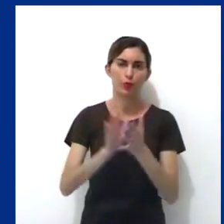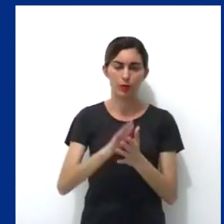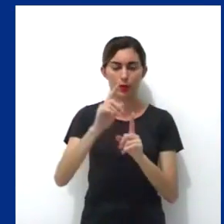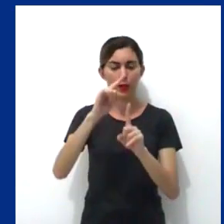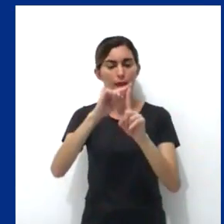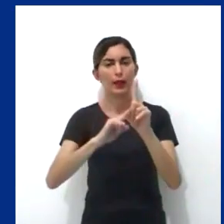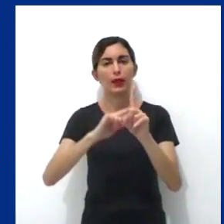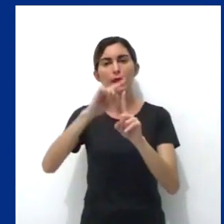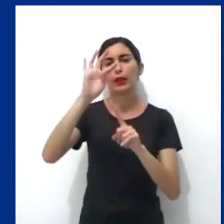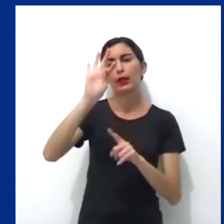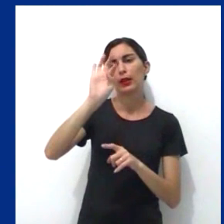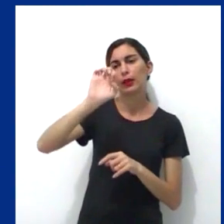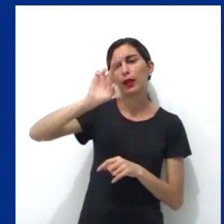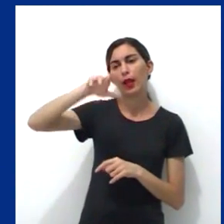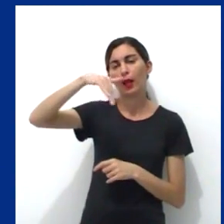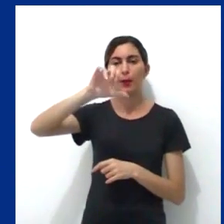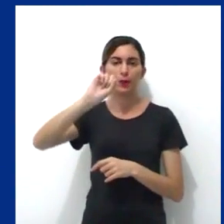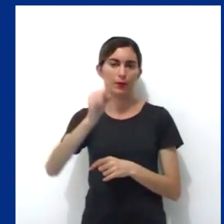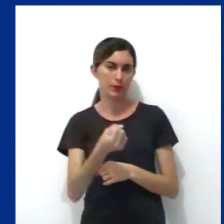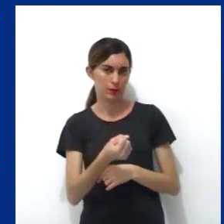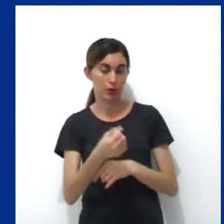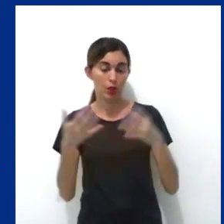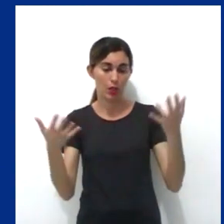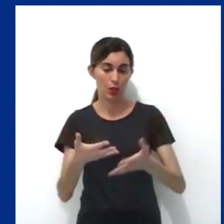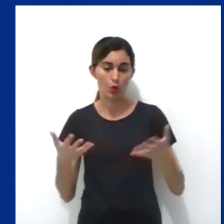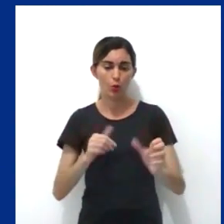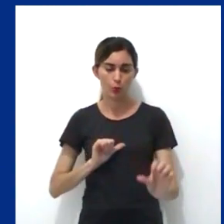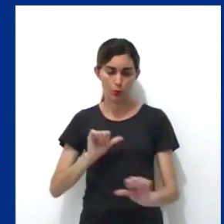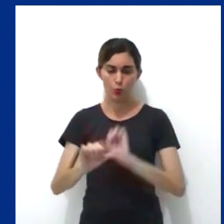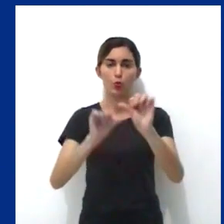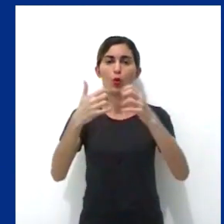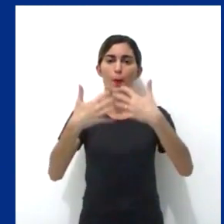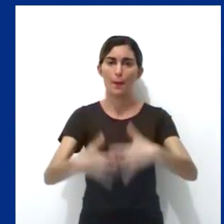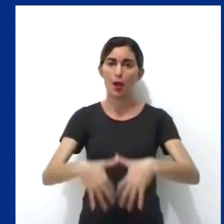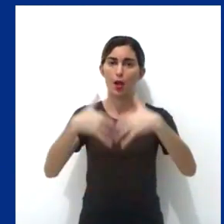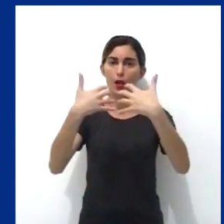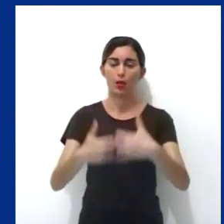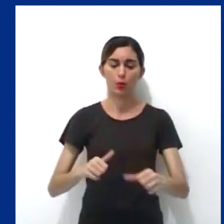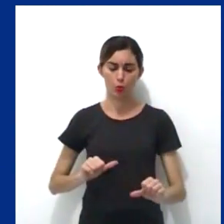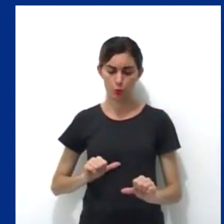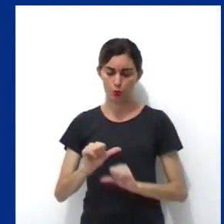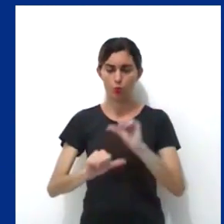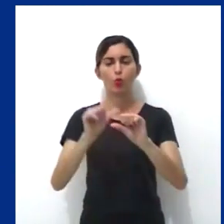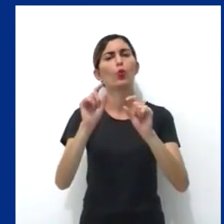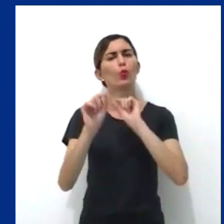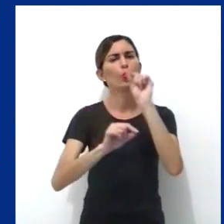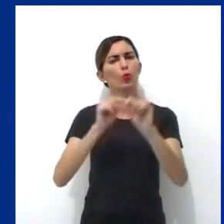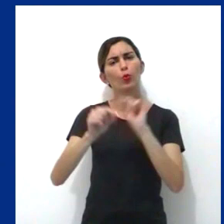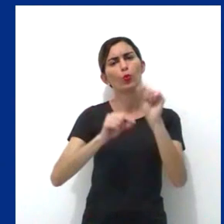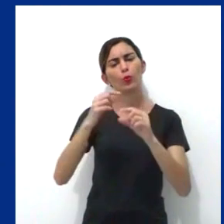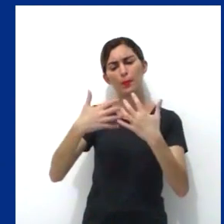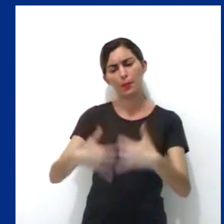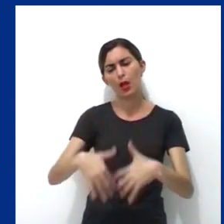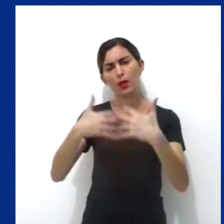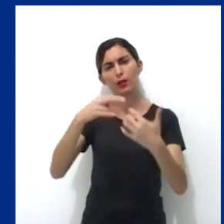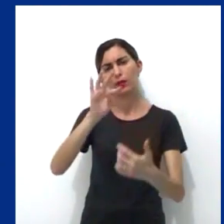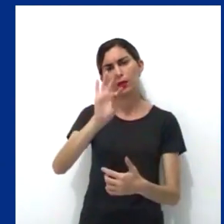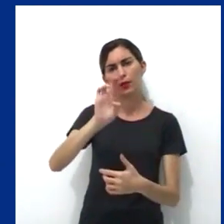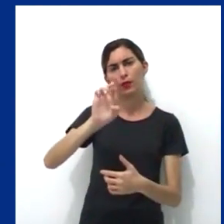estão na parte traseira do transporte, né? Então, as primeiras locomotivas, elas eram máquinas movidas